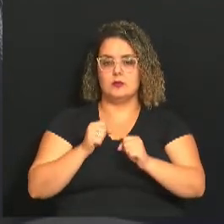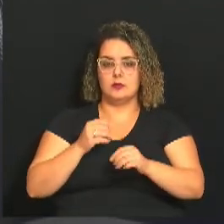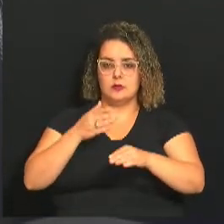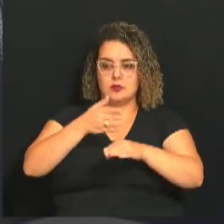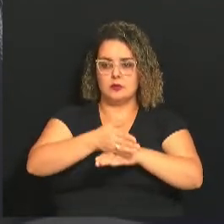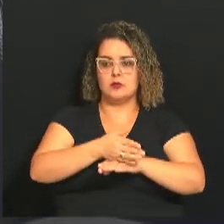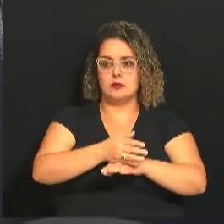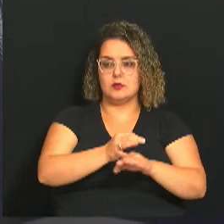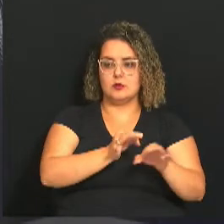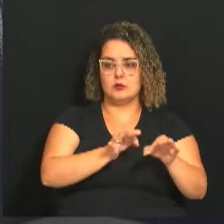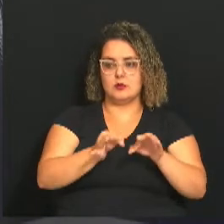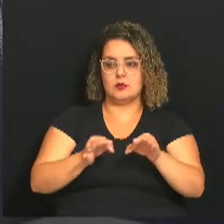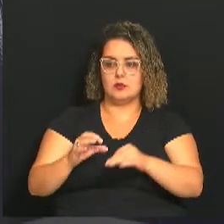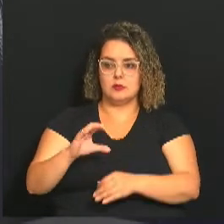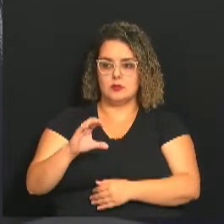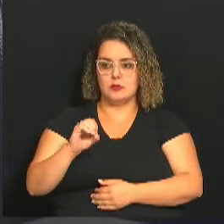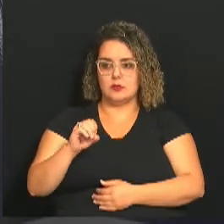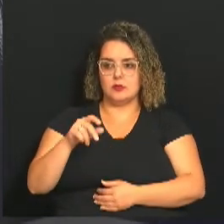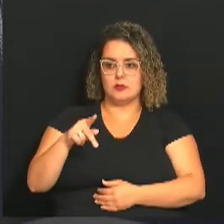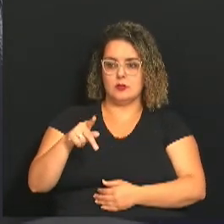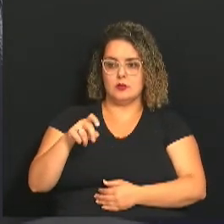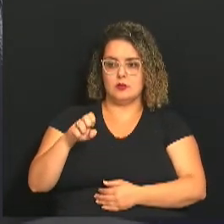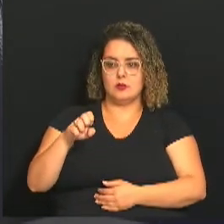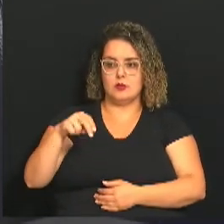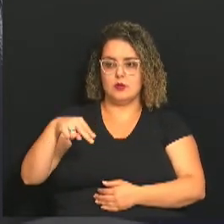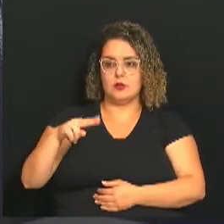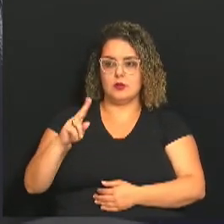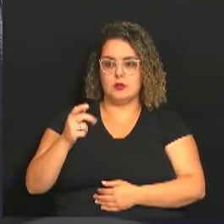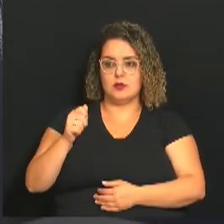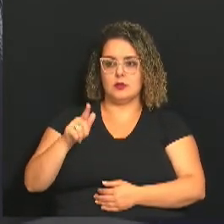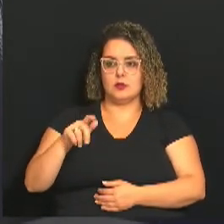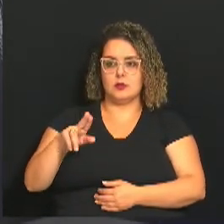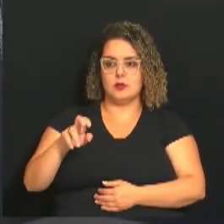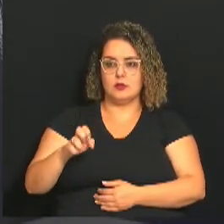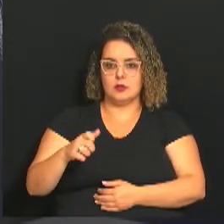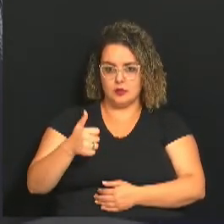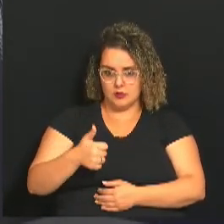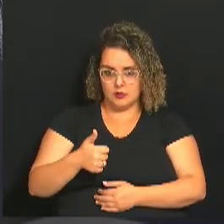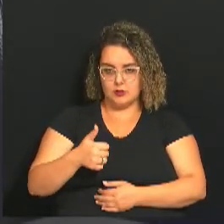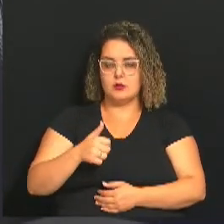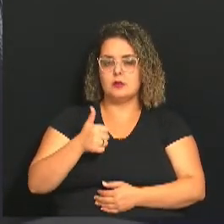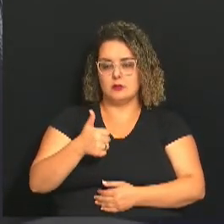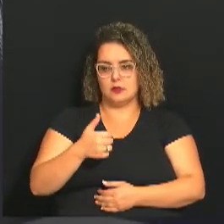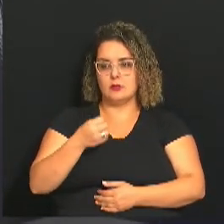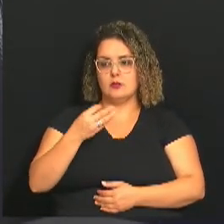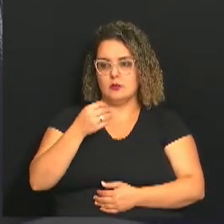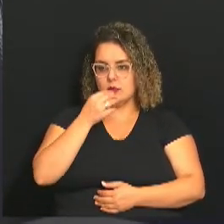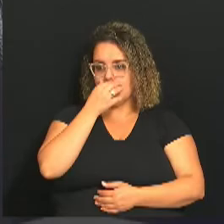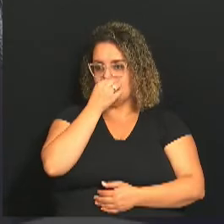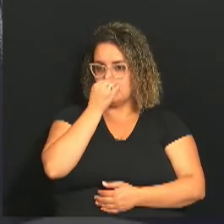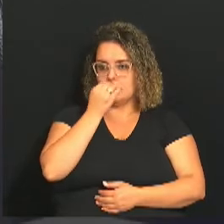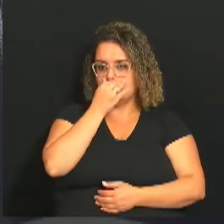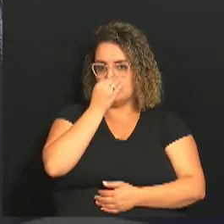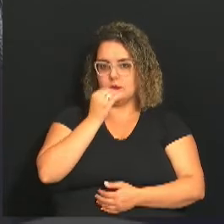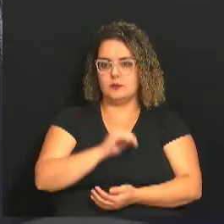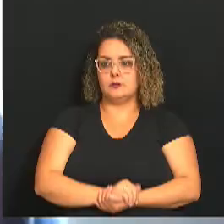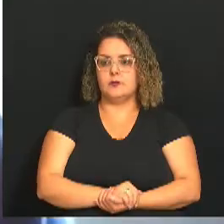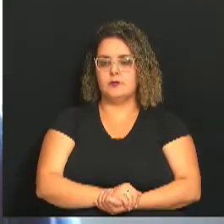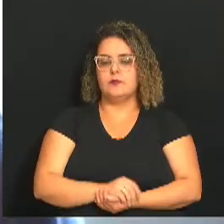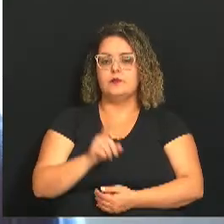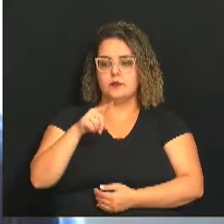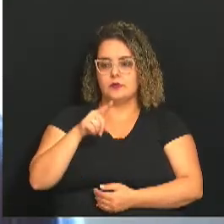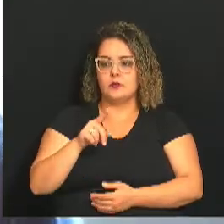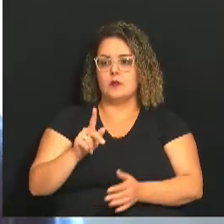da cidade de Copenhague, é isso? Ah, muito bom. Muito bom. Exatamente. Aquele é o plano em